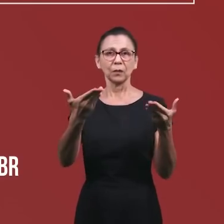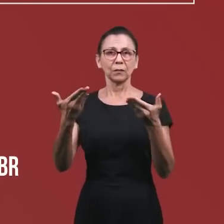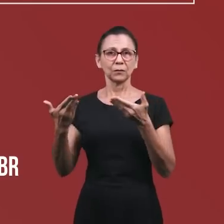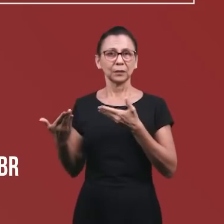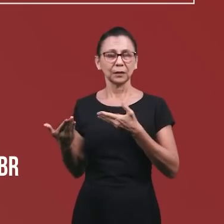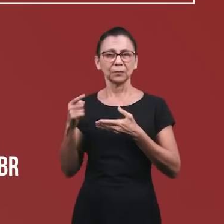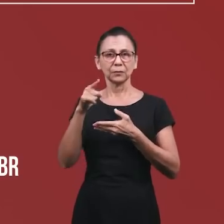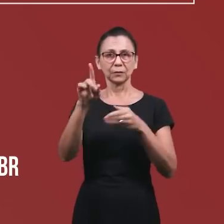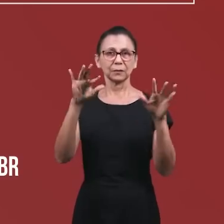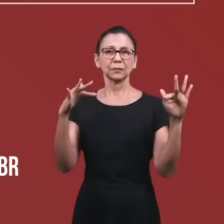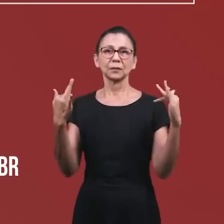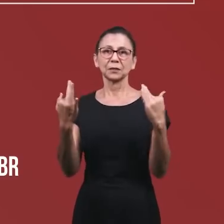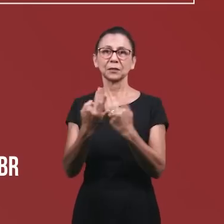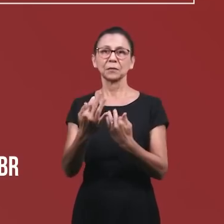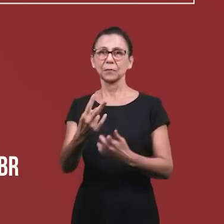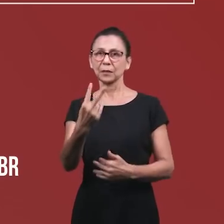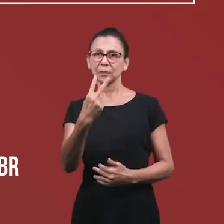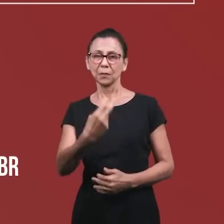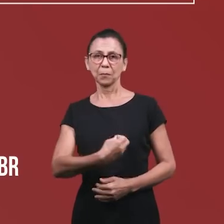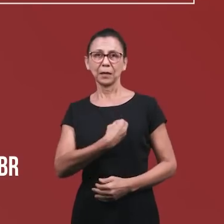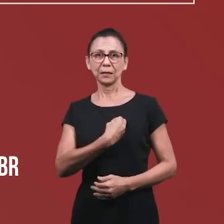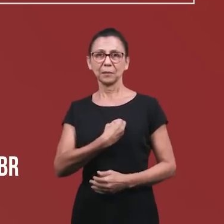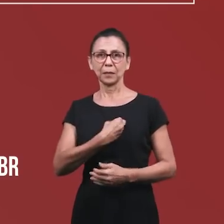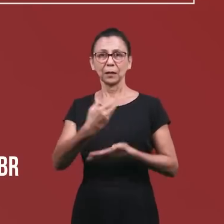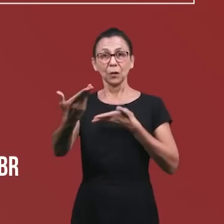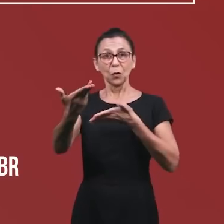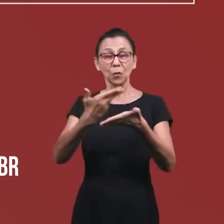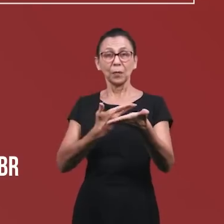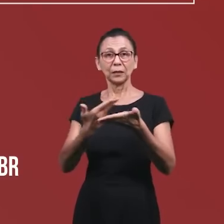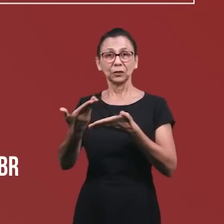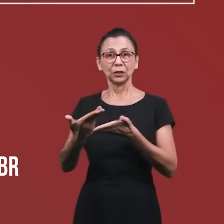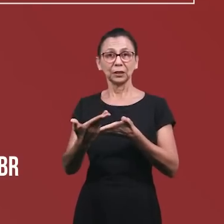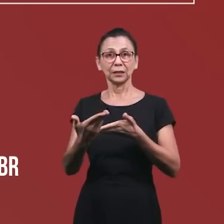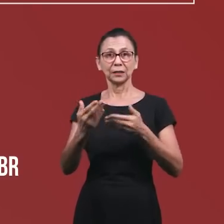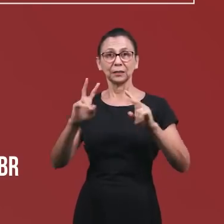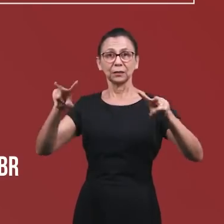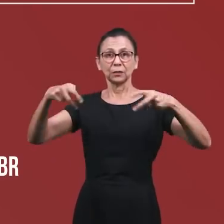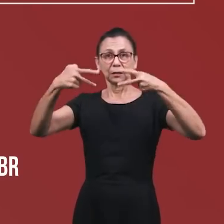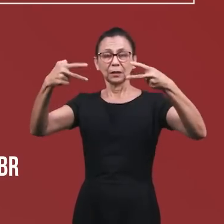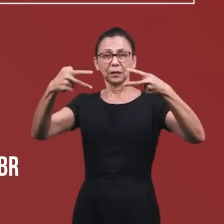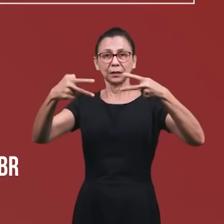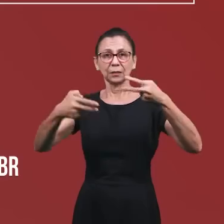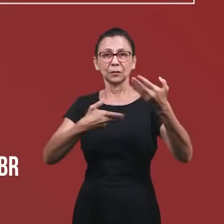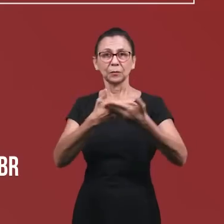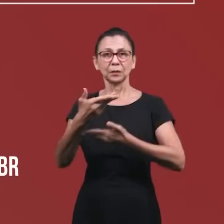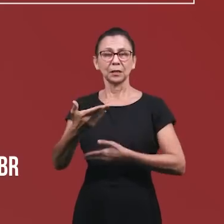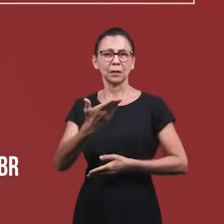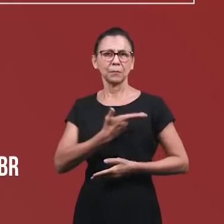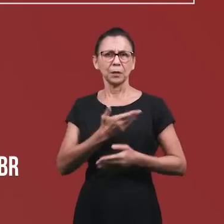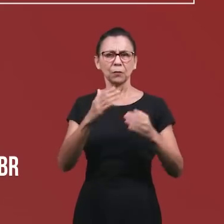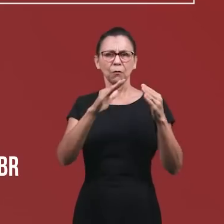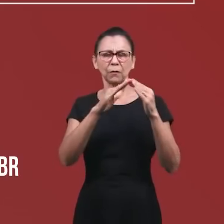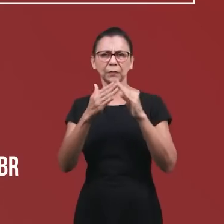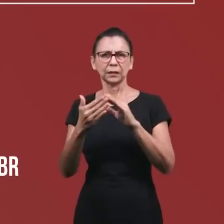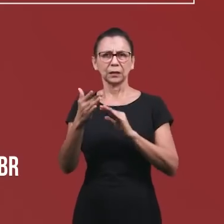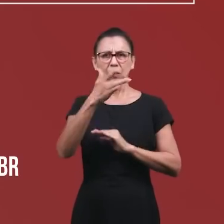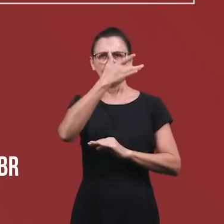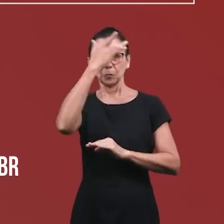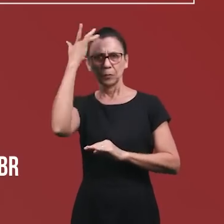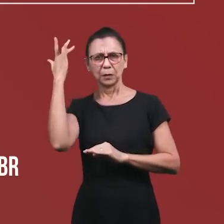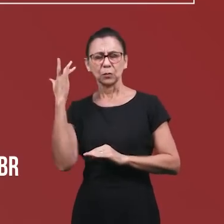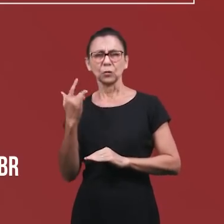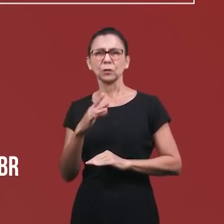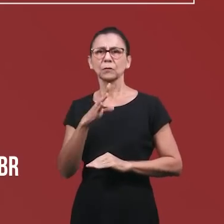por esse canal. Convidamos você e sua família para participarem. Compartilhe esse link, passe para amigos,